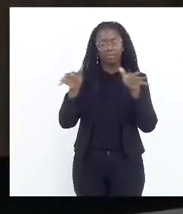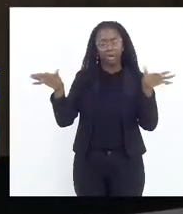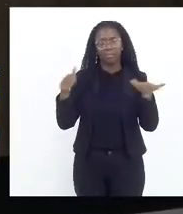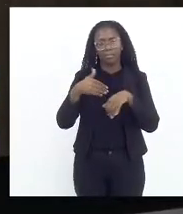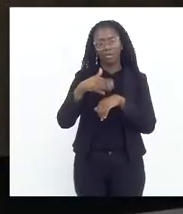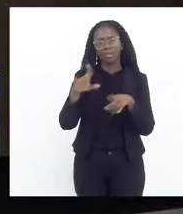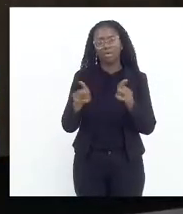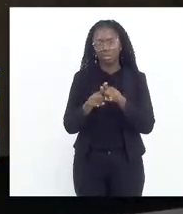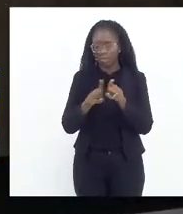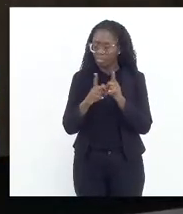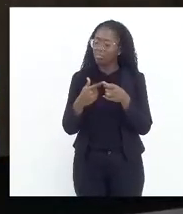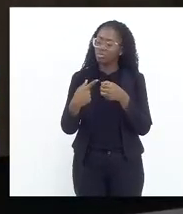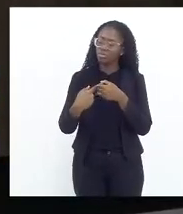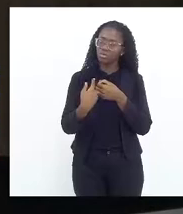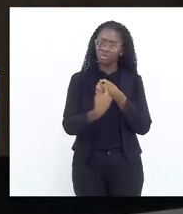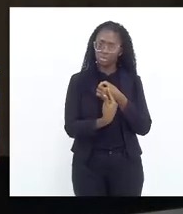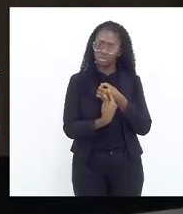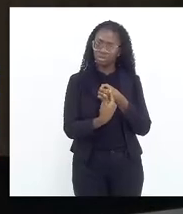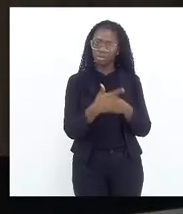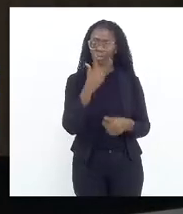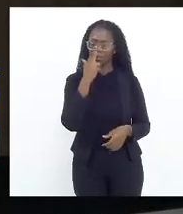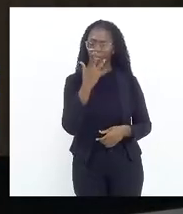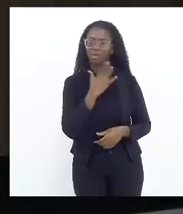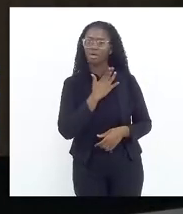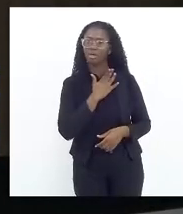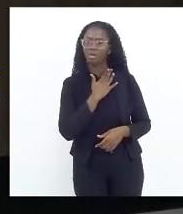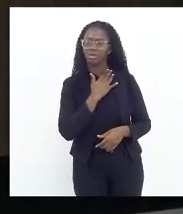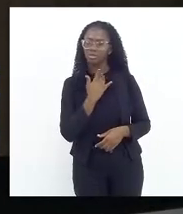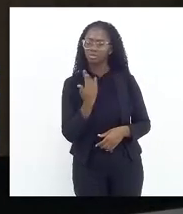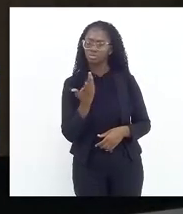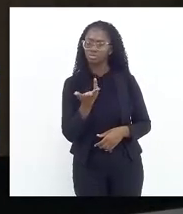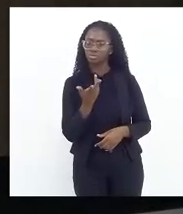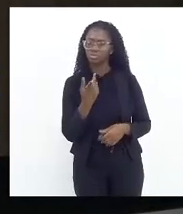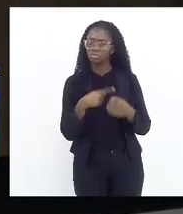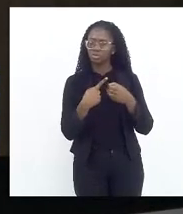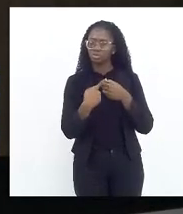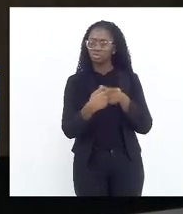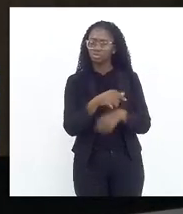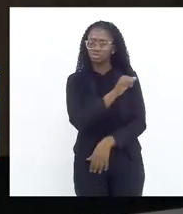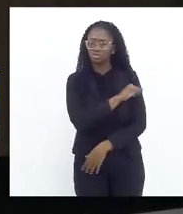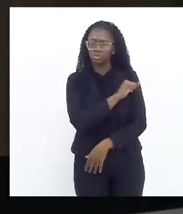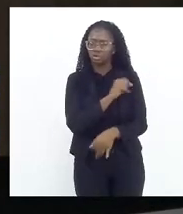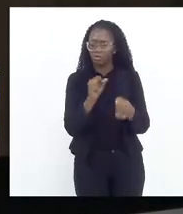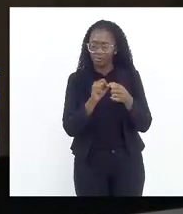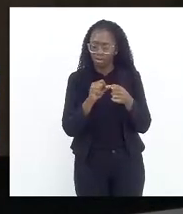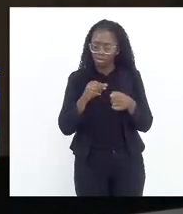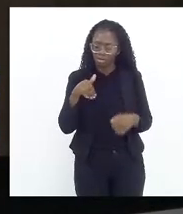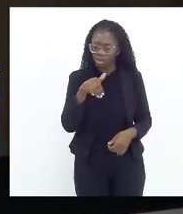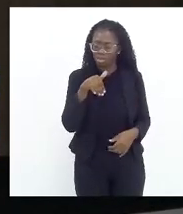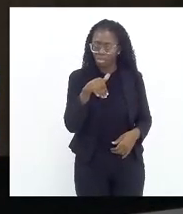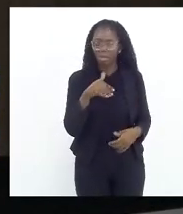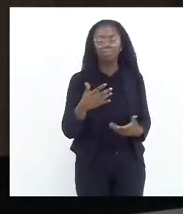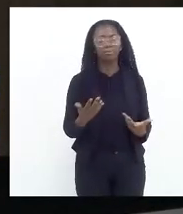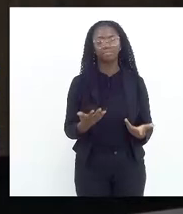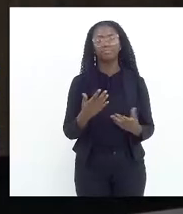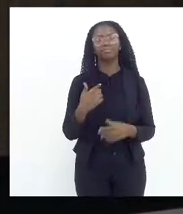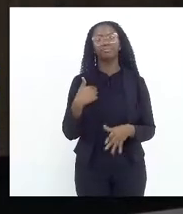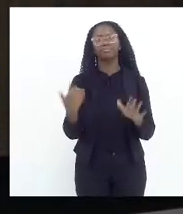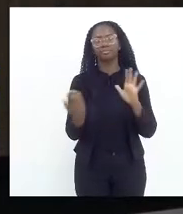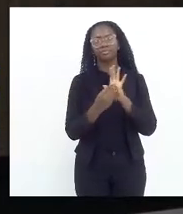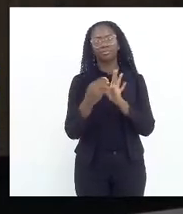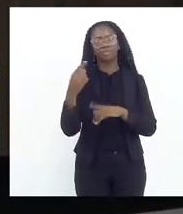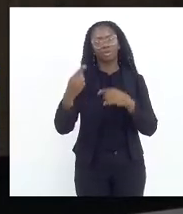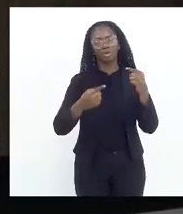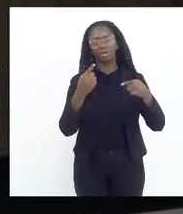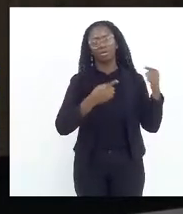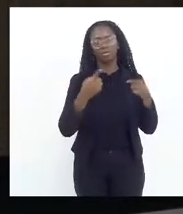aos municípios. Se me parece que, inclusive, o município do Rio de Janeiro deve fazer em breve. E colocamos o projeto em